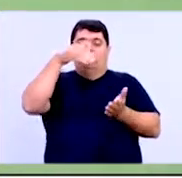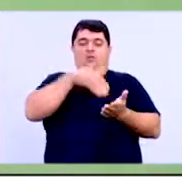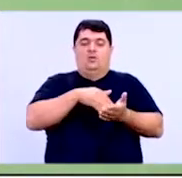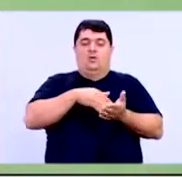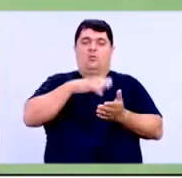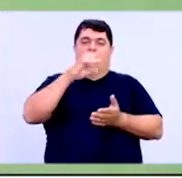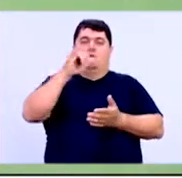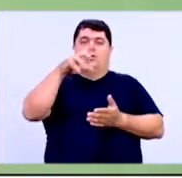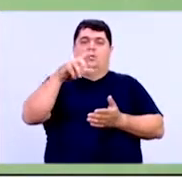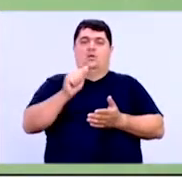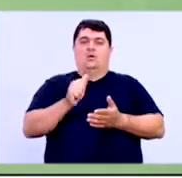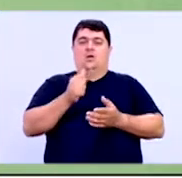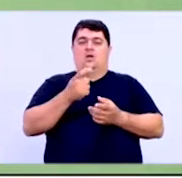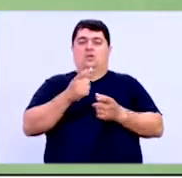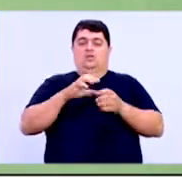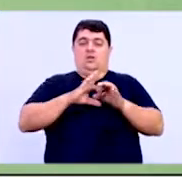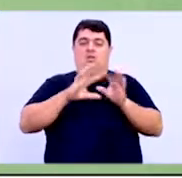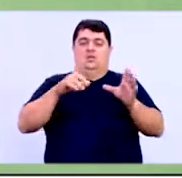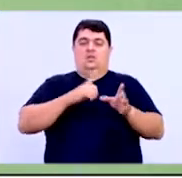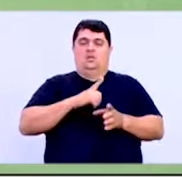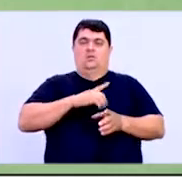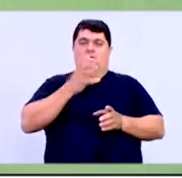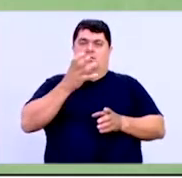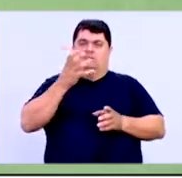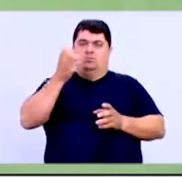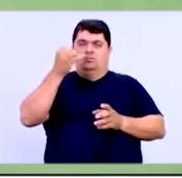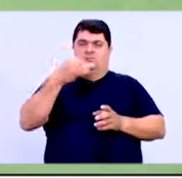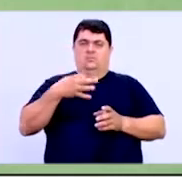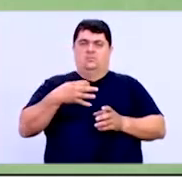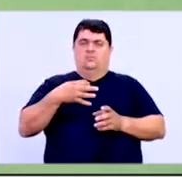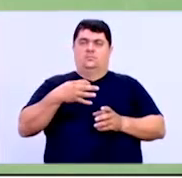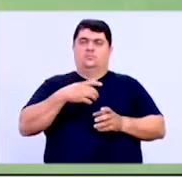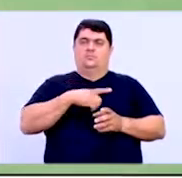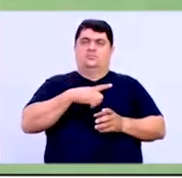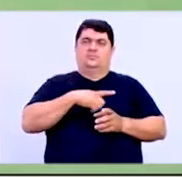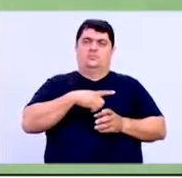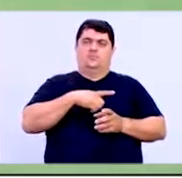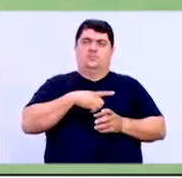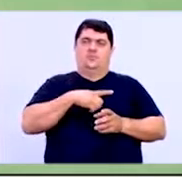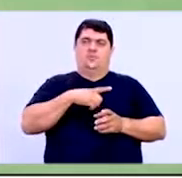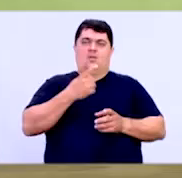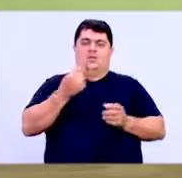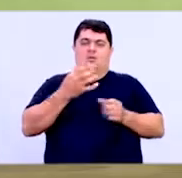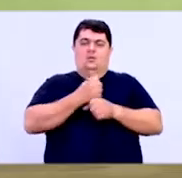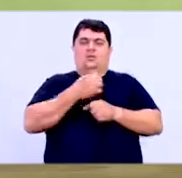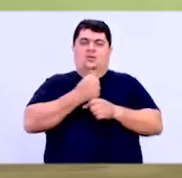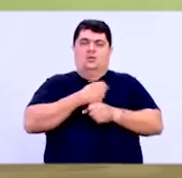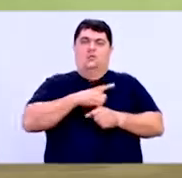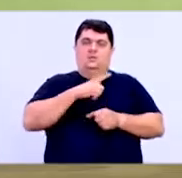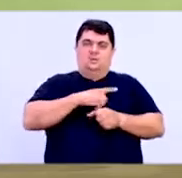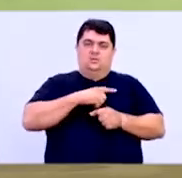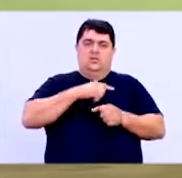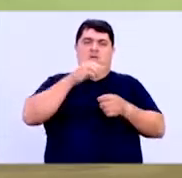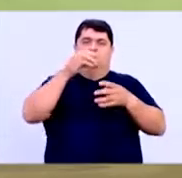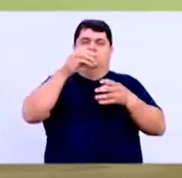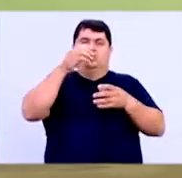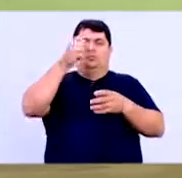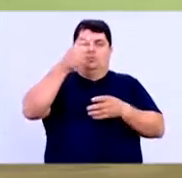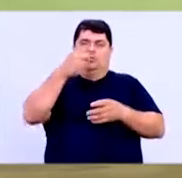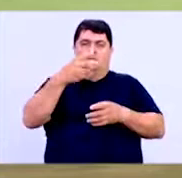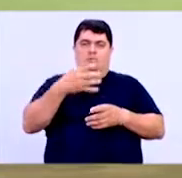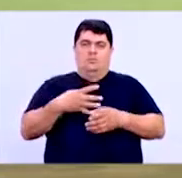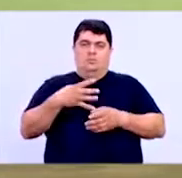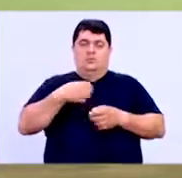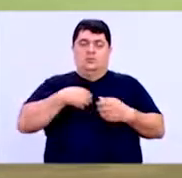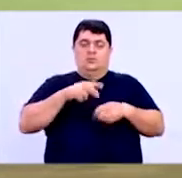caixa disponível. Excelente. Você quer comentar, Denise? A gente vai ver que o orçamento de caixa vai ter esses elementos. A gente tem que controlar quais